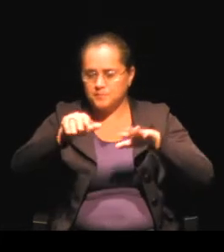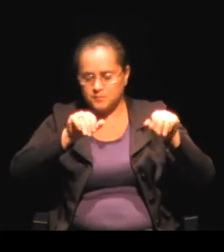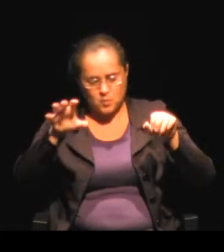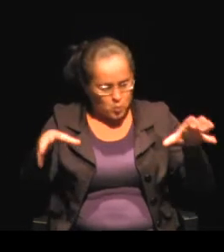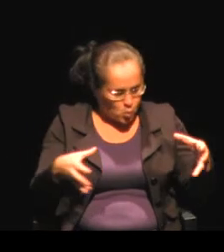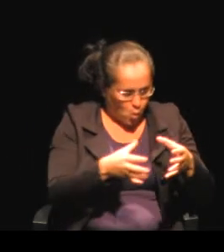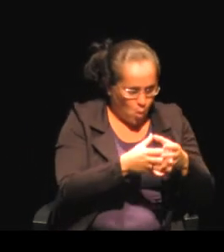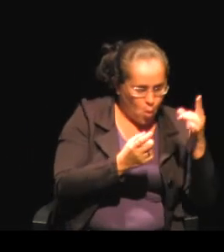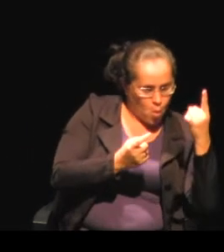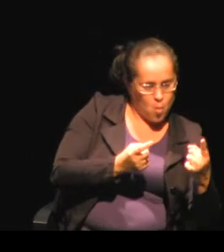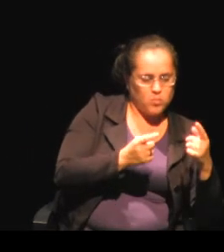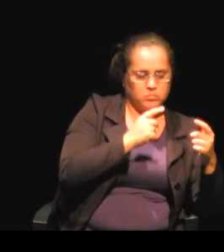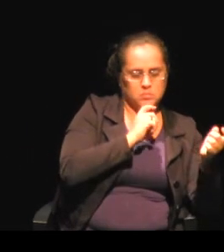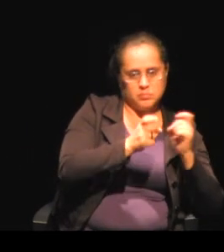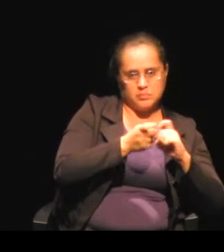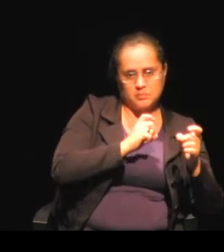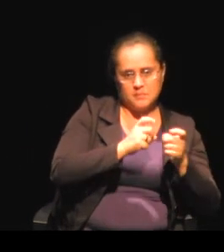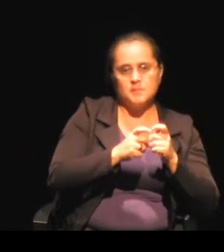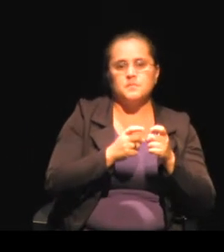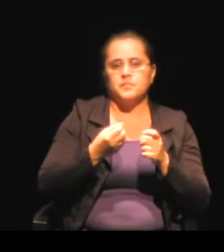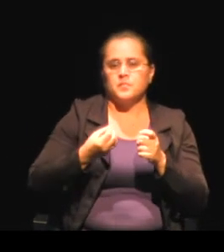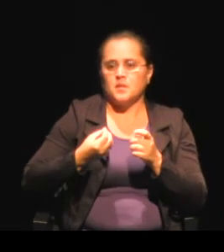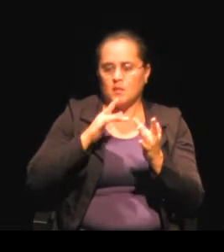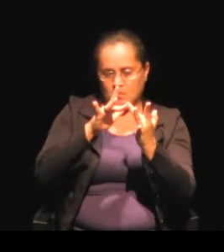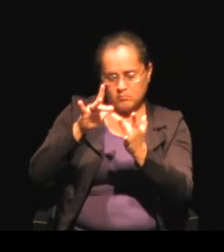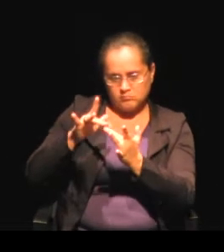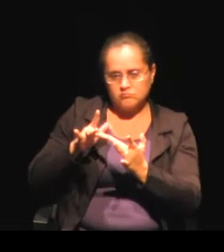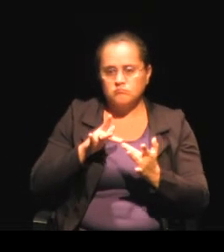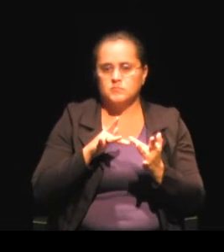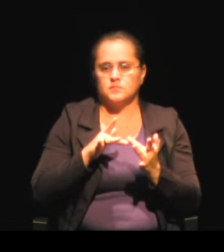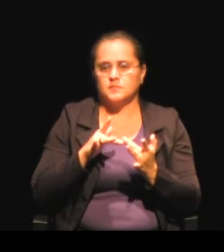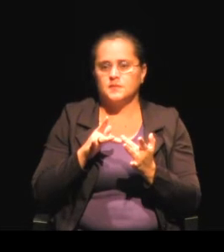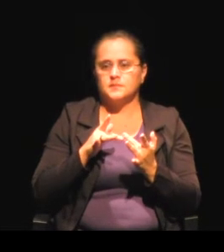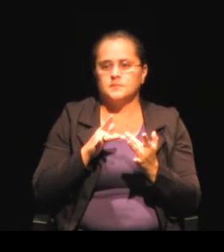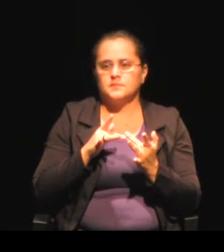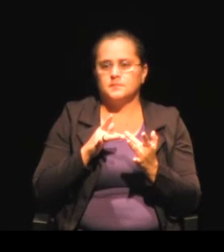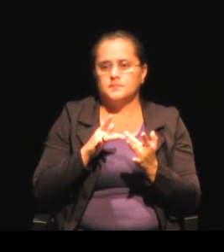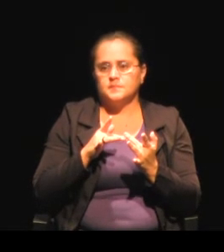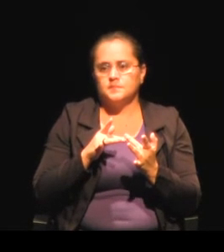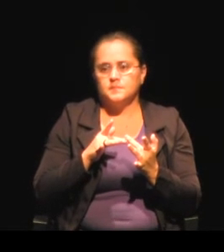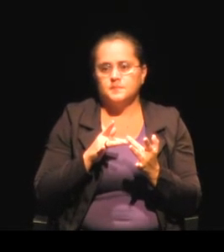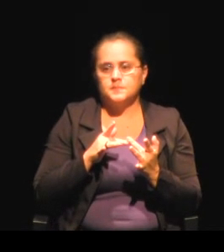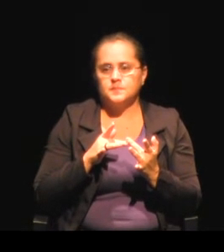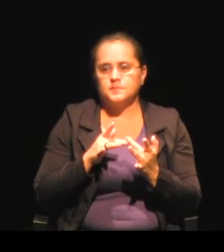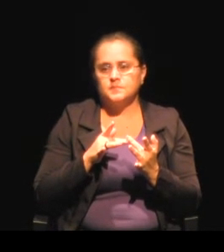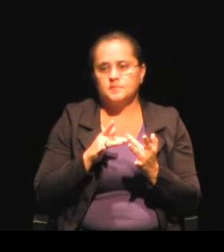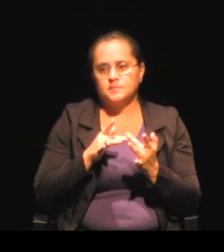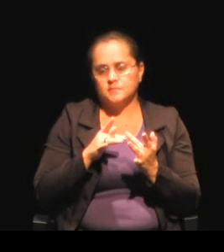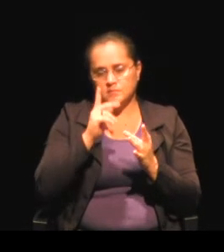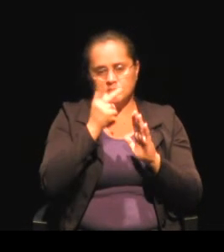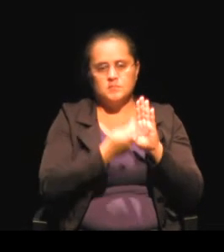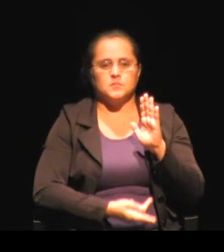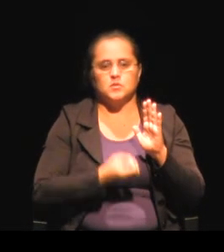profissionais e no mesmo lugar, convivendo no mesmo lugar. E a convivência, para nós, foi a